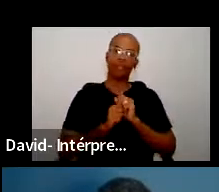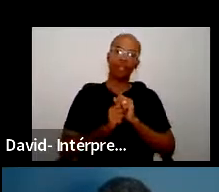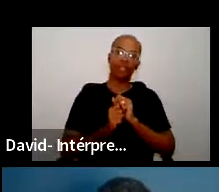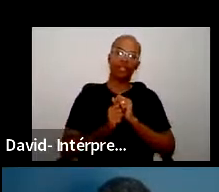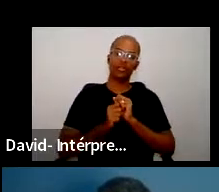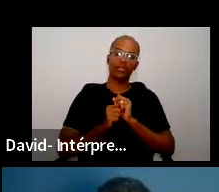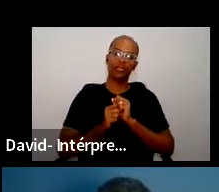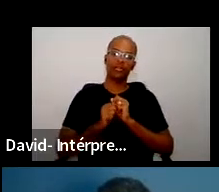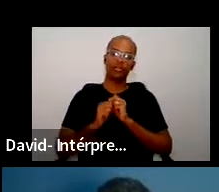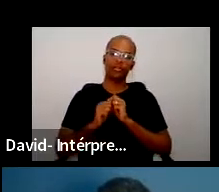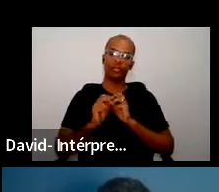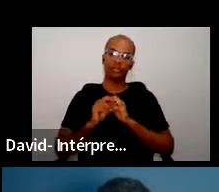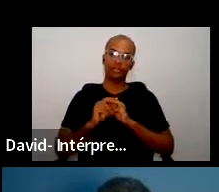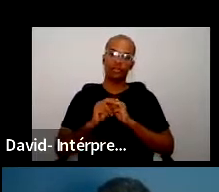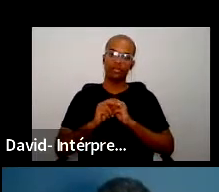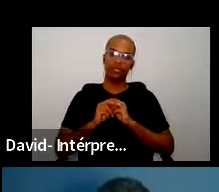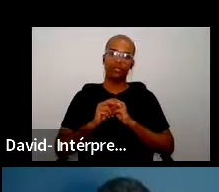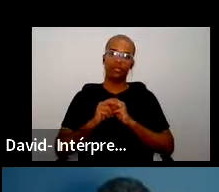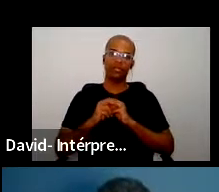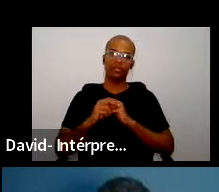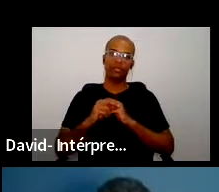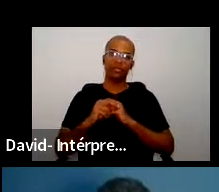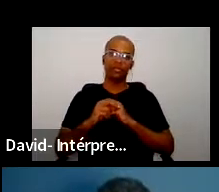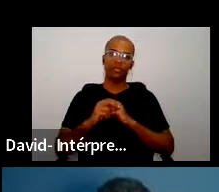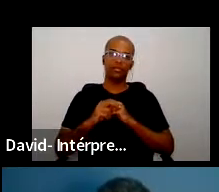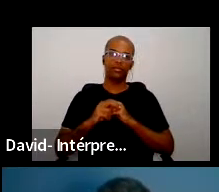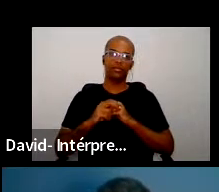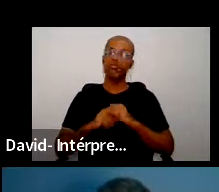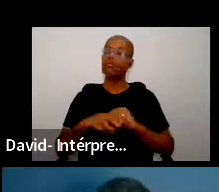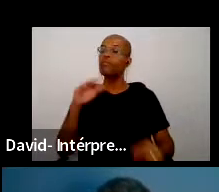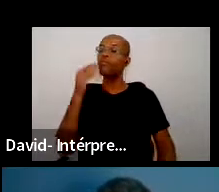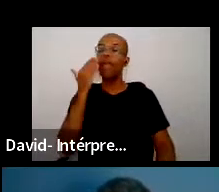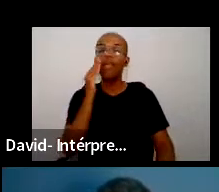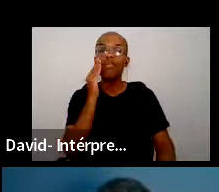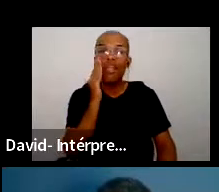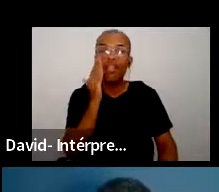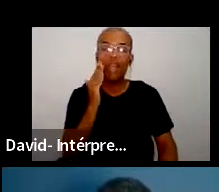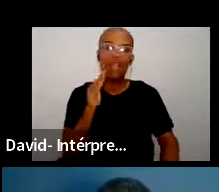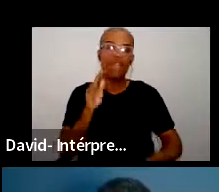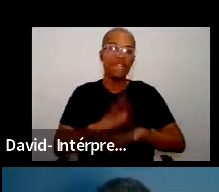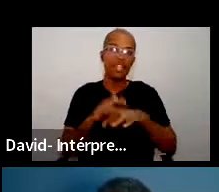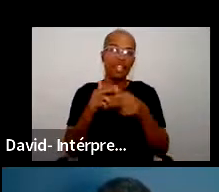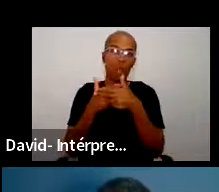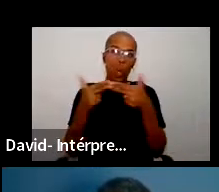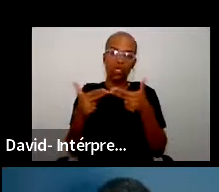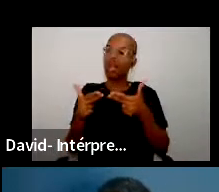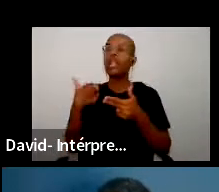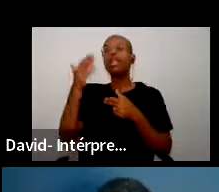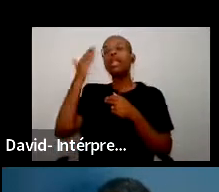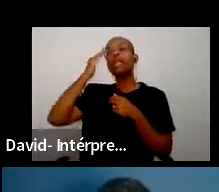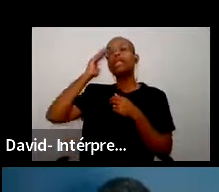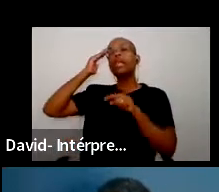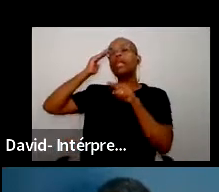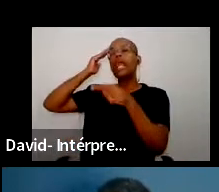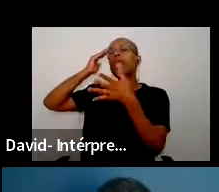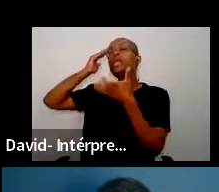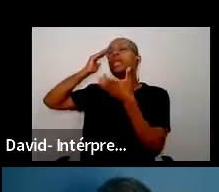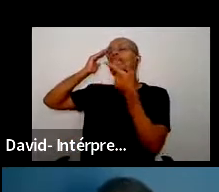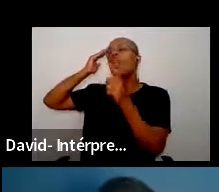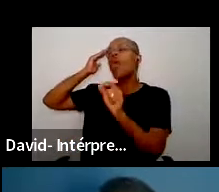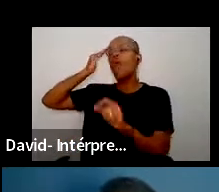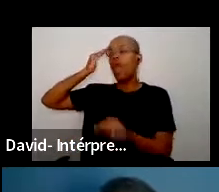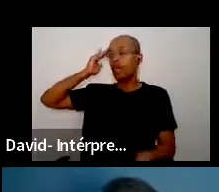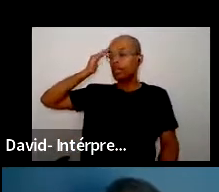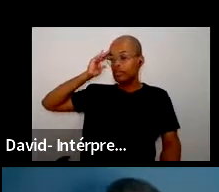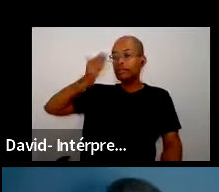argumentativa, para entender, fazer questões que possibilitem que ele entenda o outro, o que o outro quer dizer, e com isso